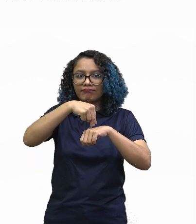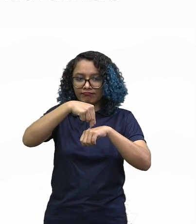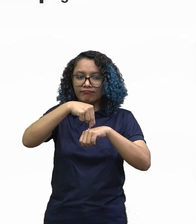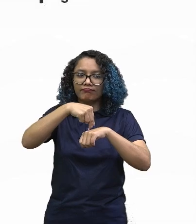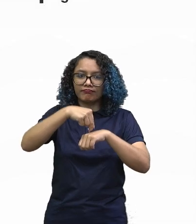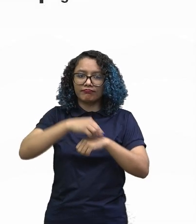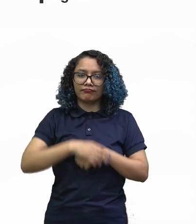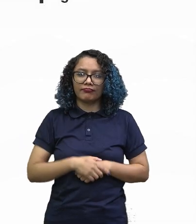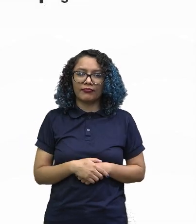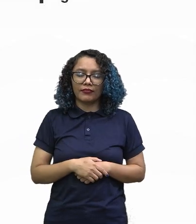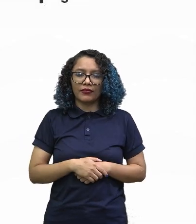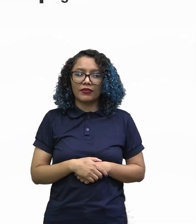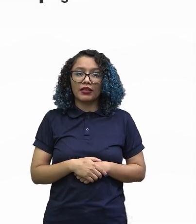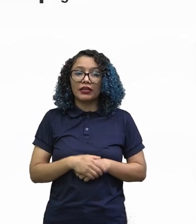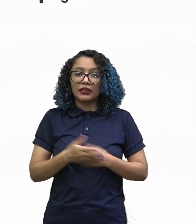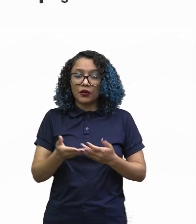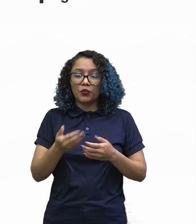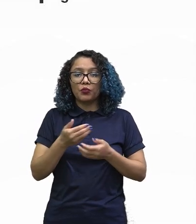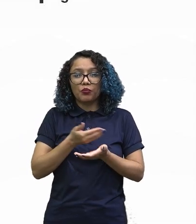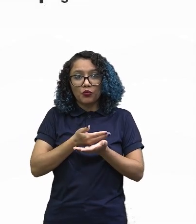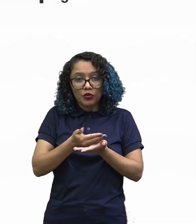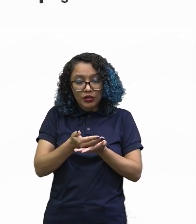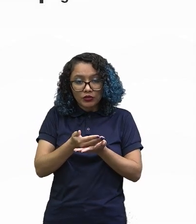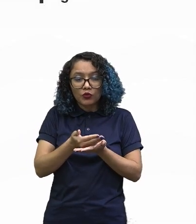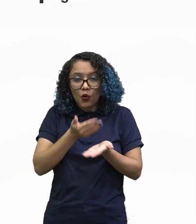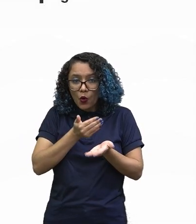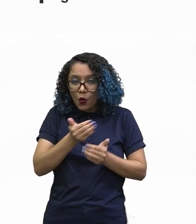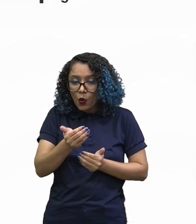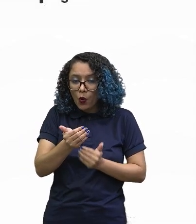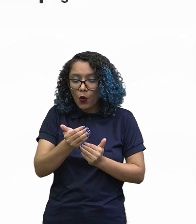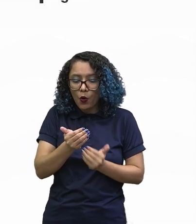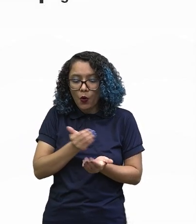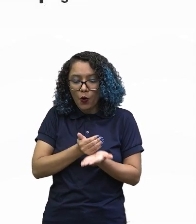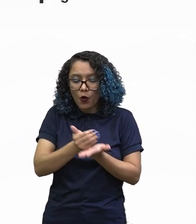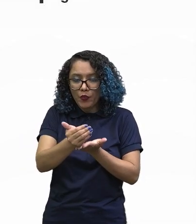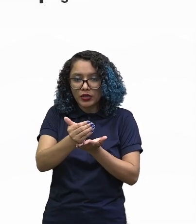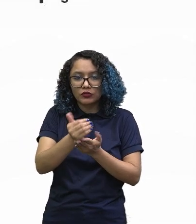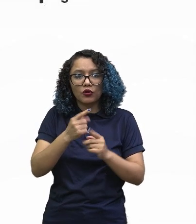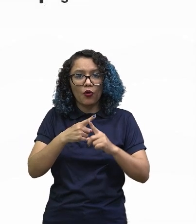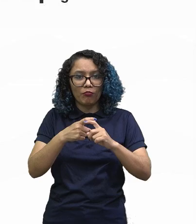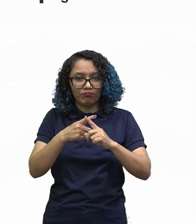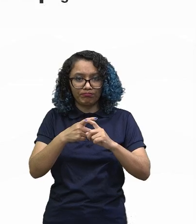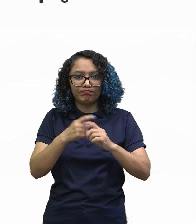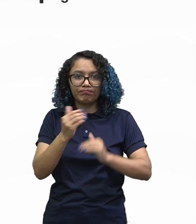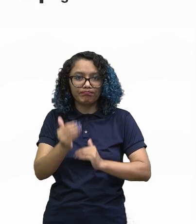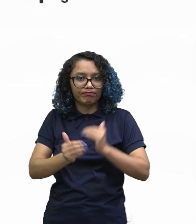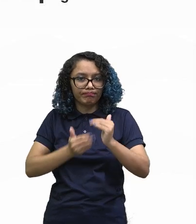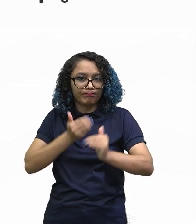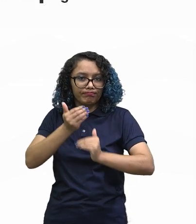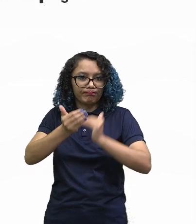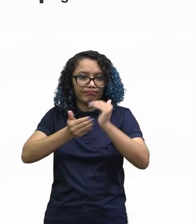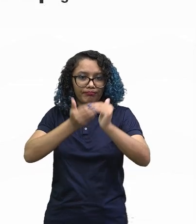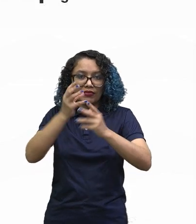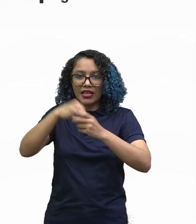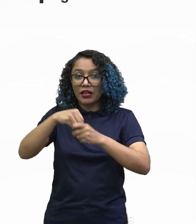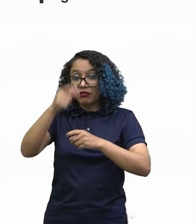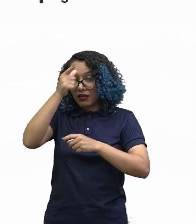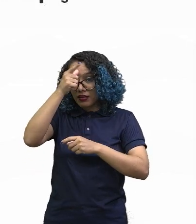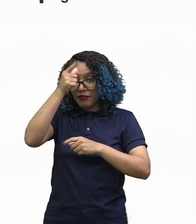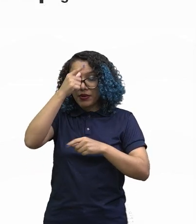processo, houve a ascensão do nazismo dentro do território alemão, além